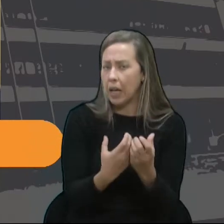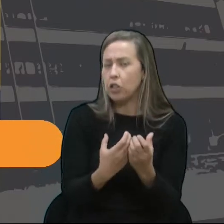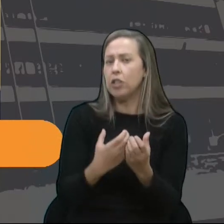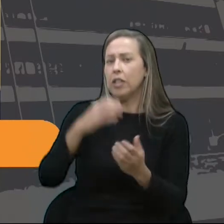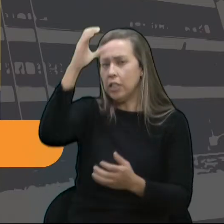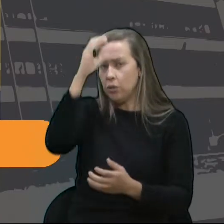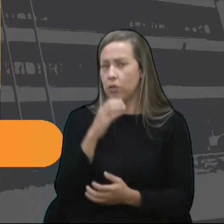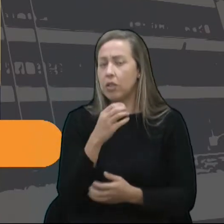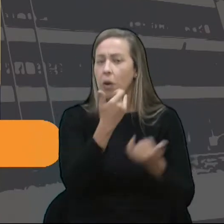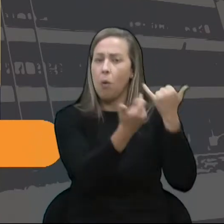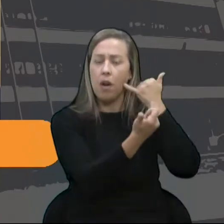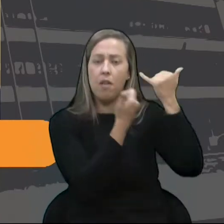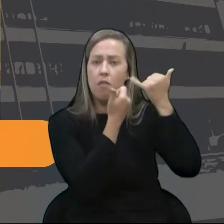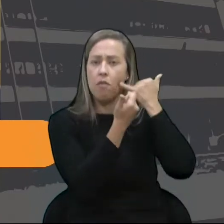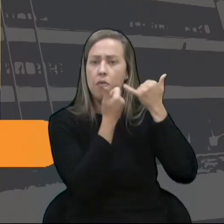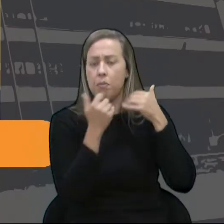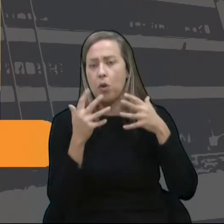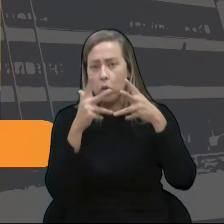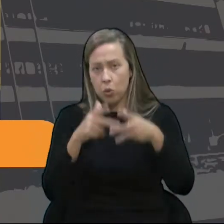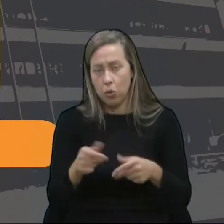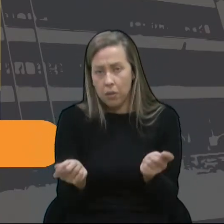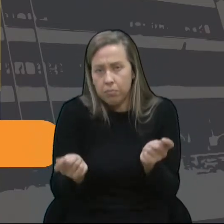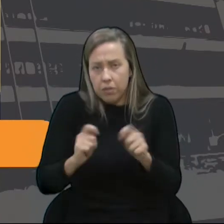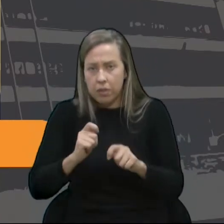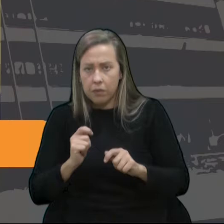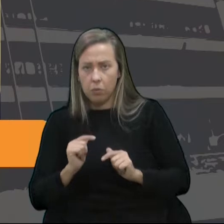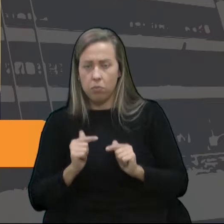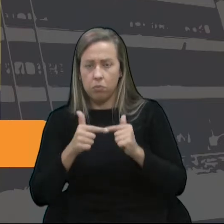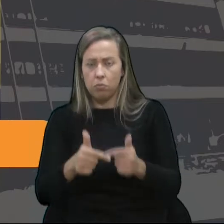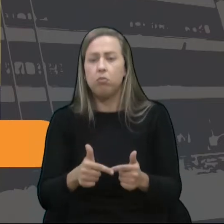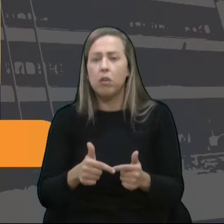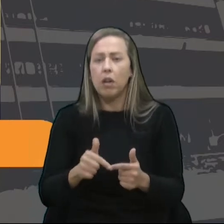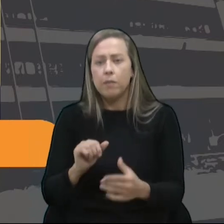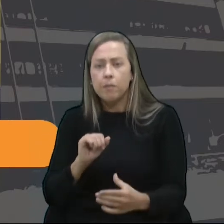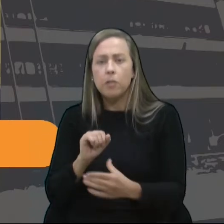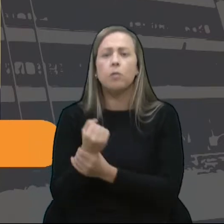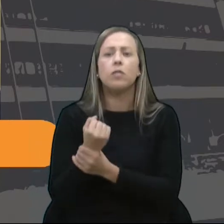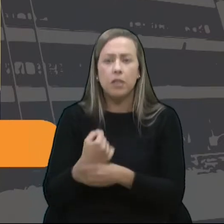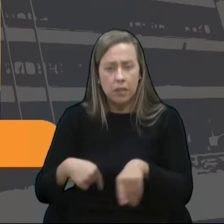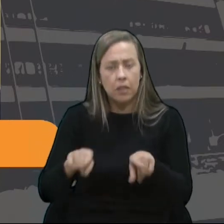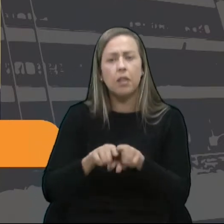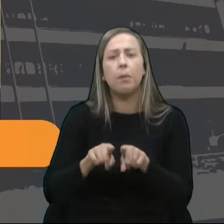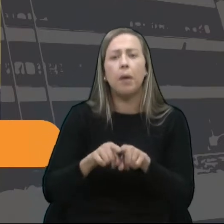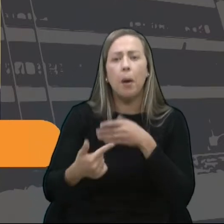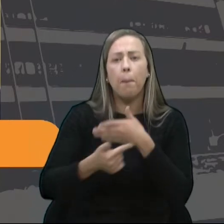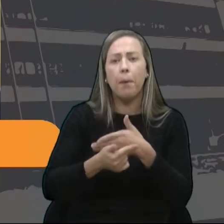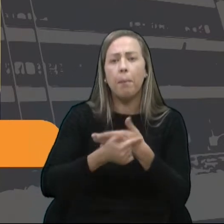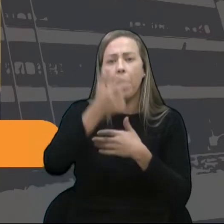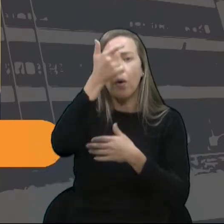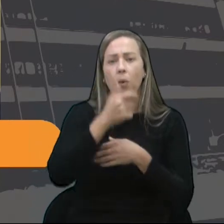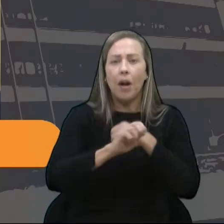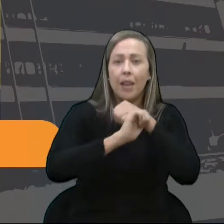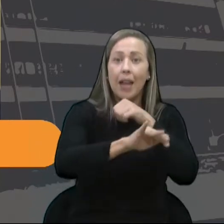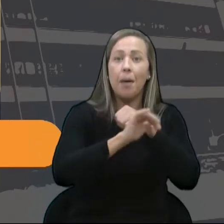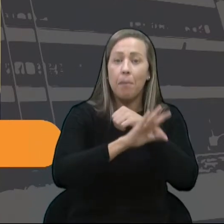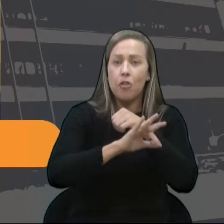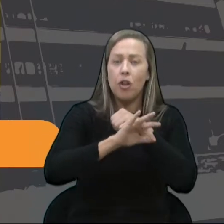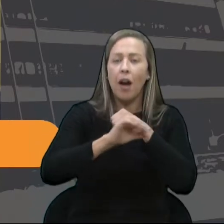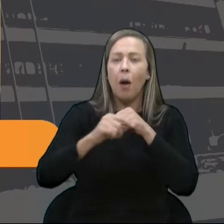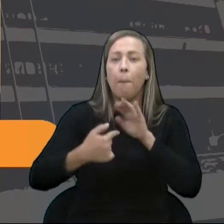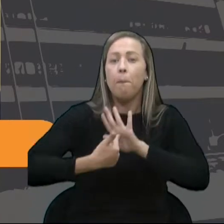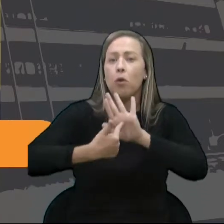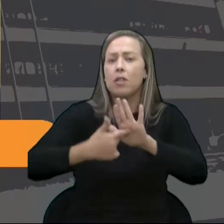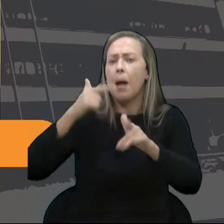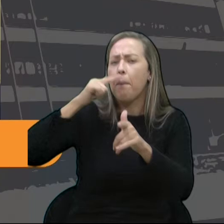sejam informados e possam se prevenir, possam se precaver. E assim como é o papel da imprensa também apontar os erros,